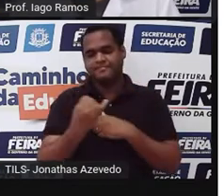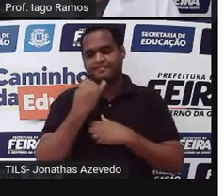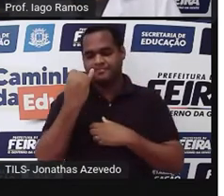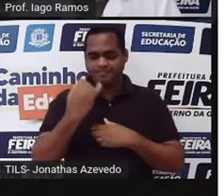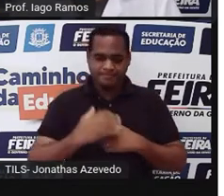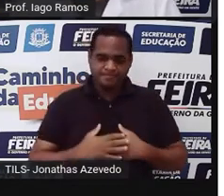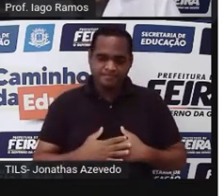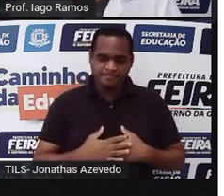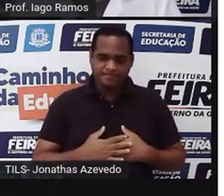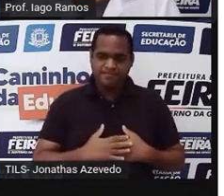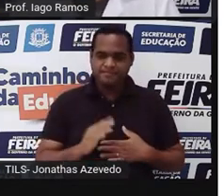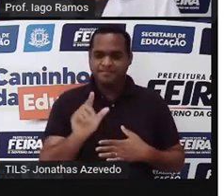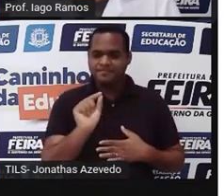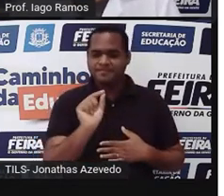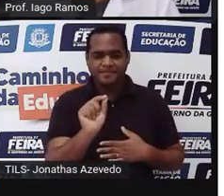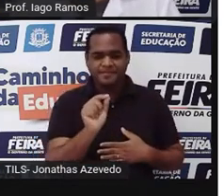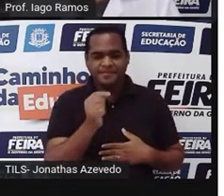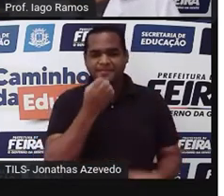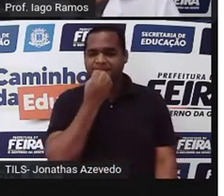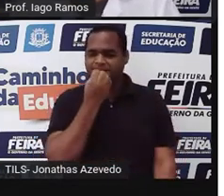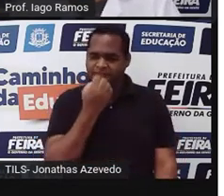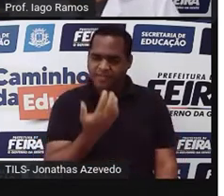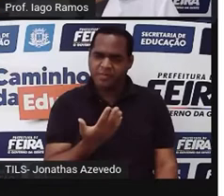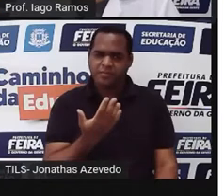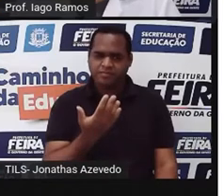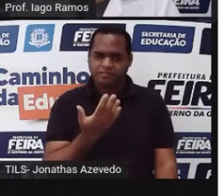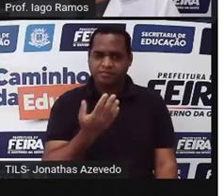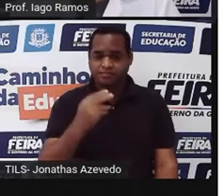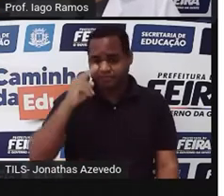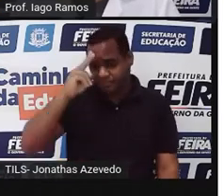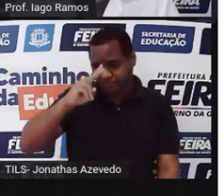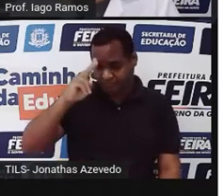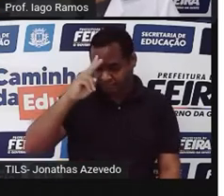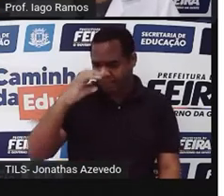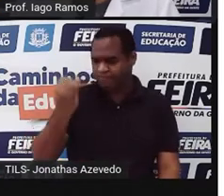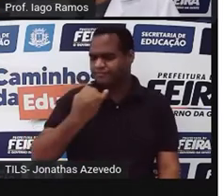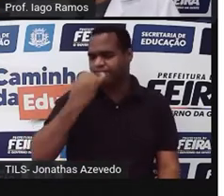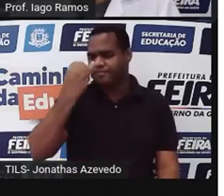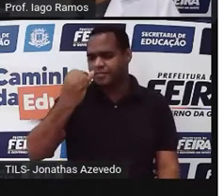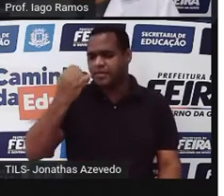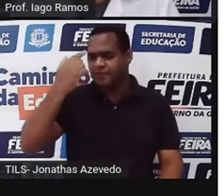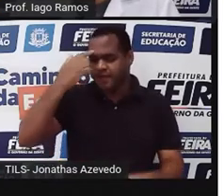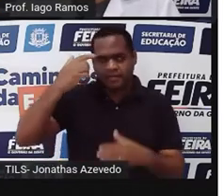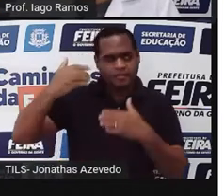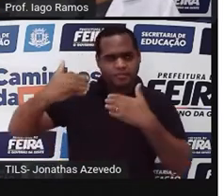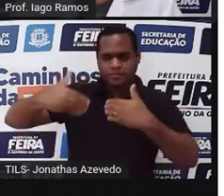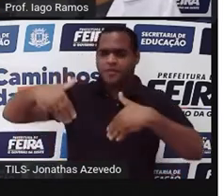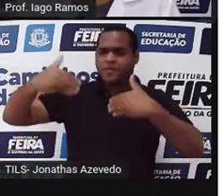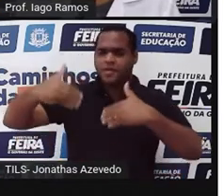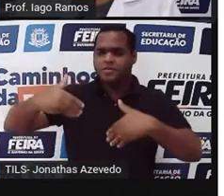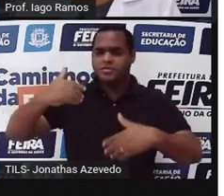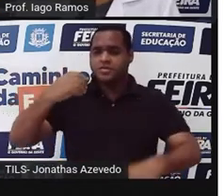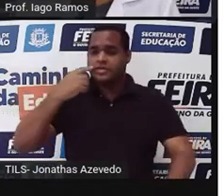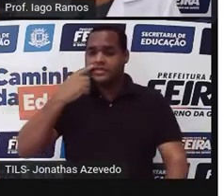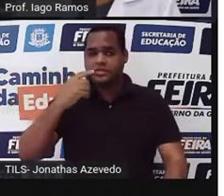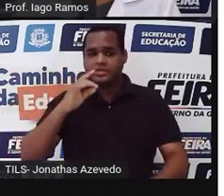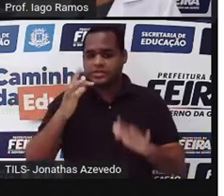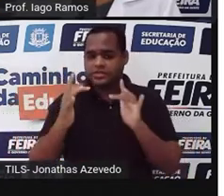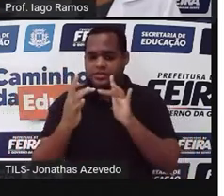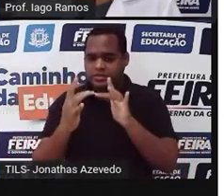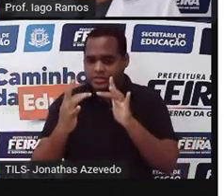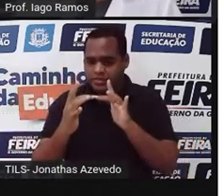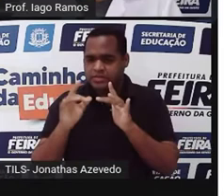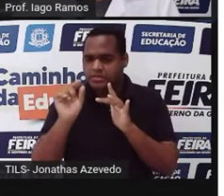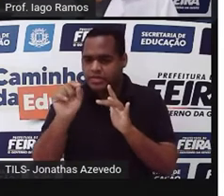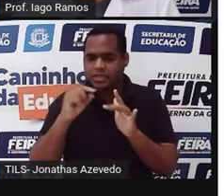isso né É É bom o relembrar o revisar o que a gente não perde contato com